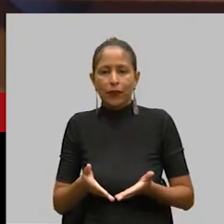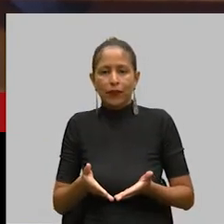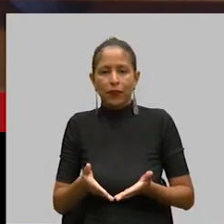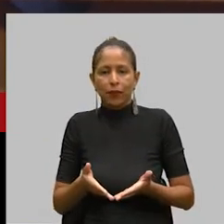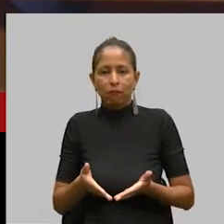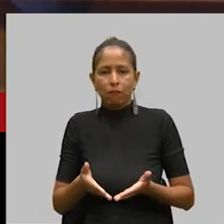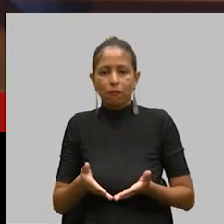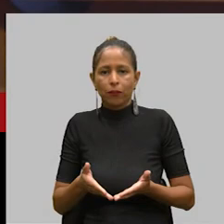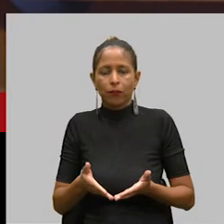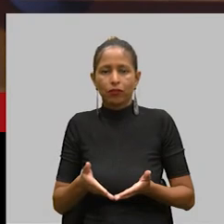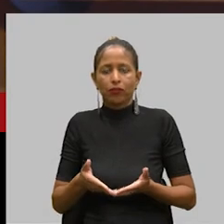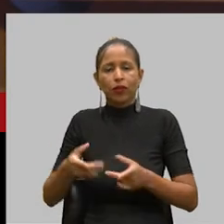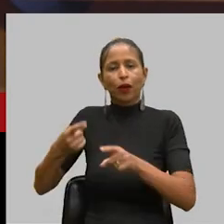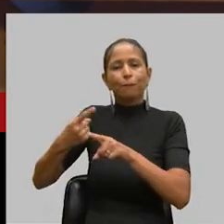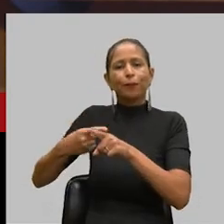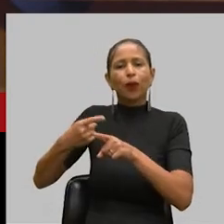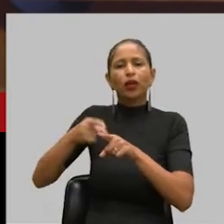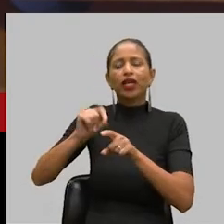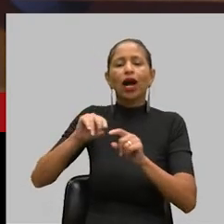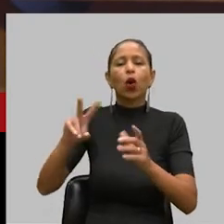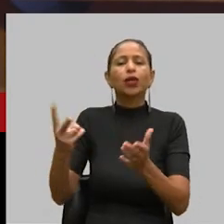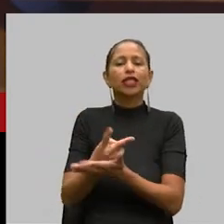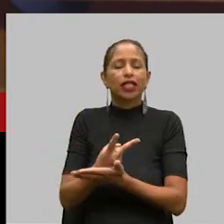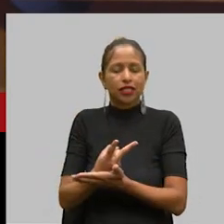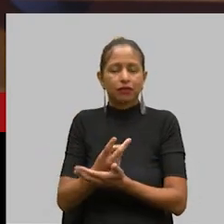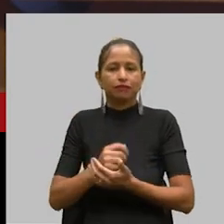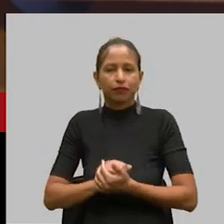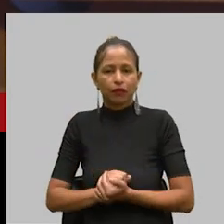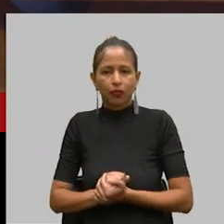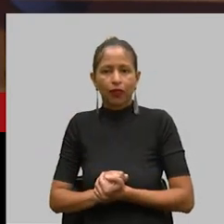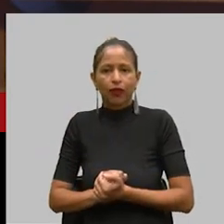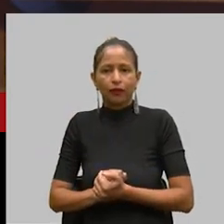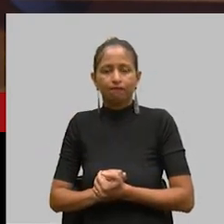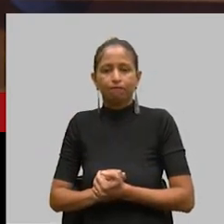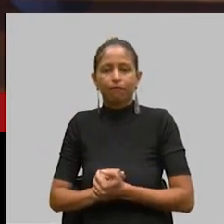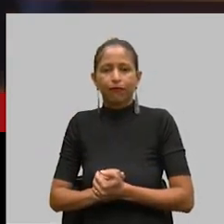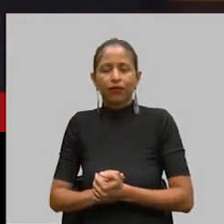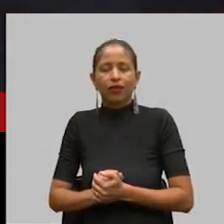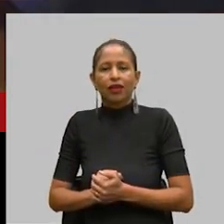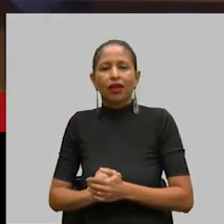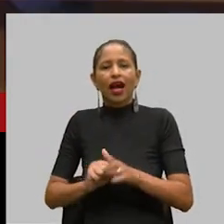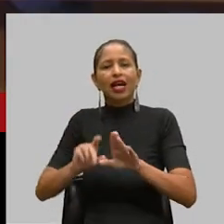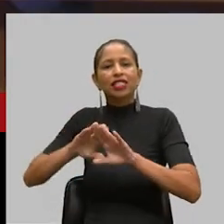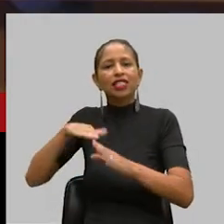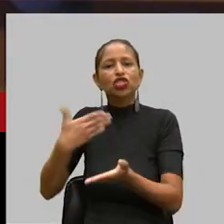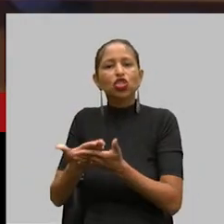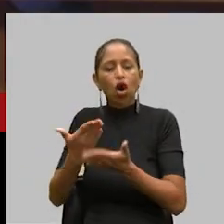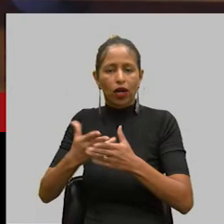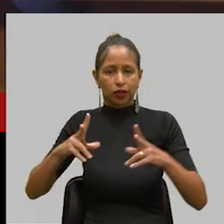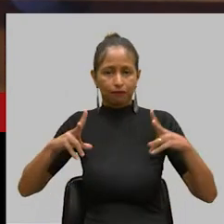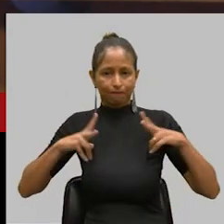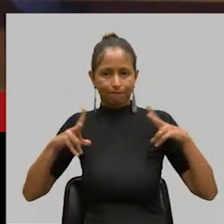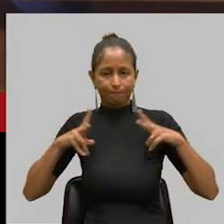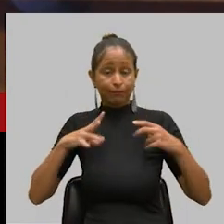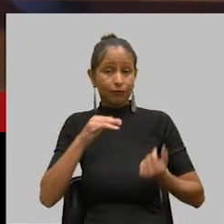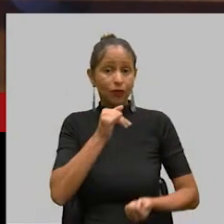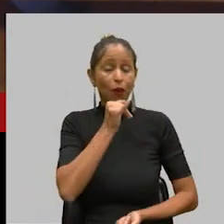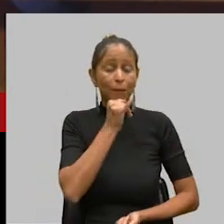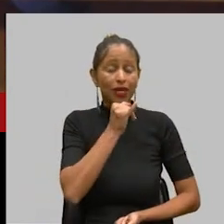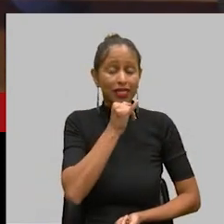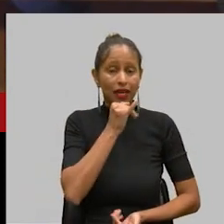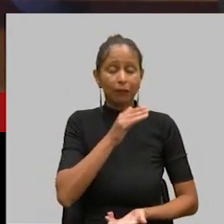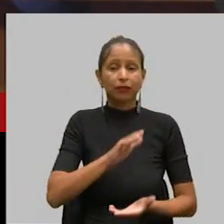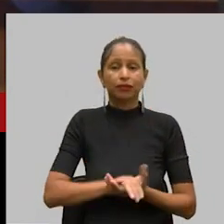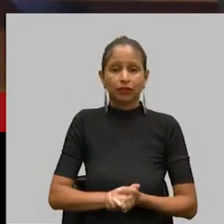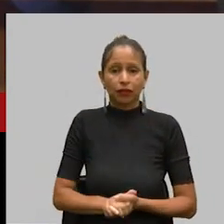mercadoria porque o que que acontece as as escola privada por exemplo